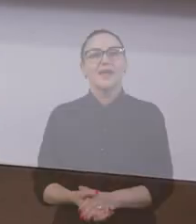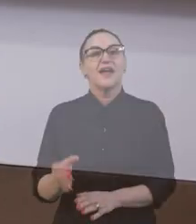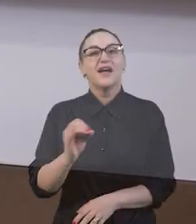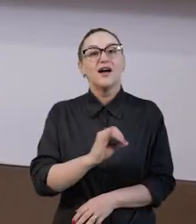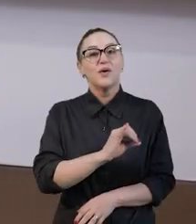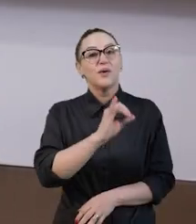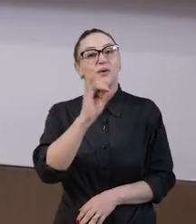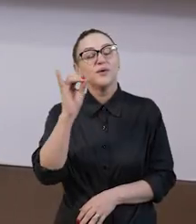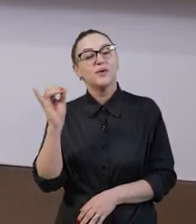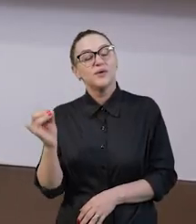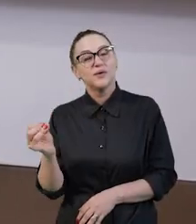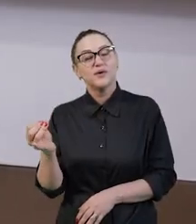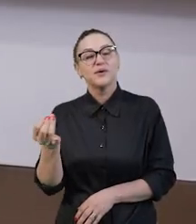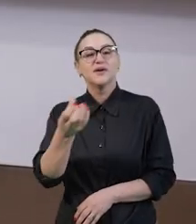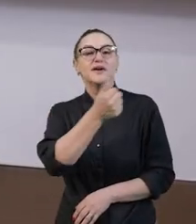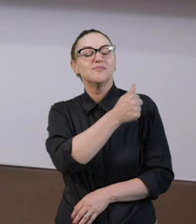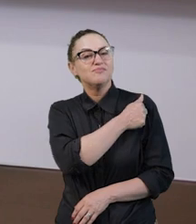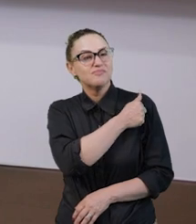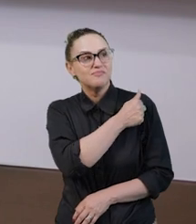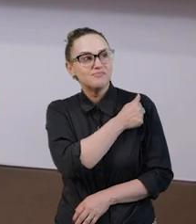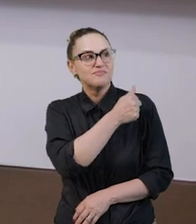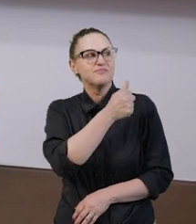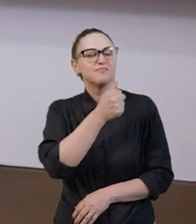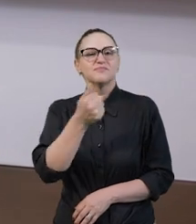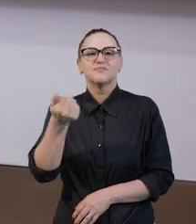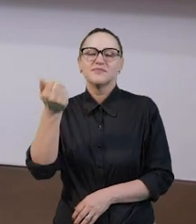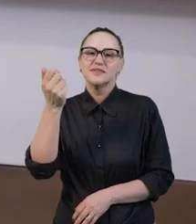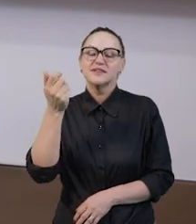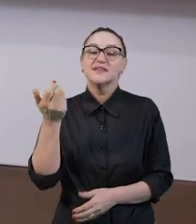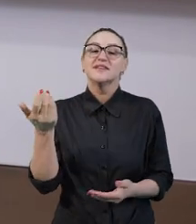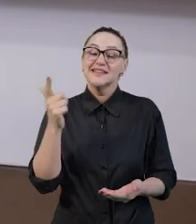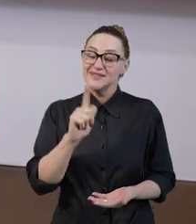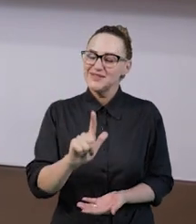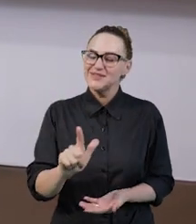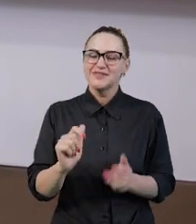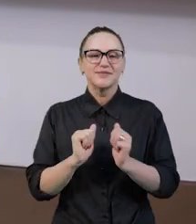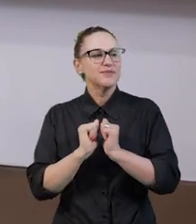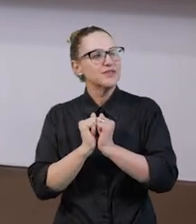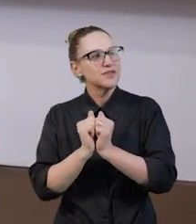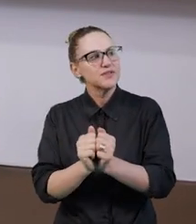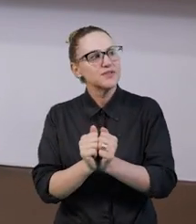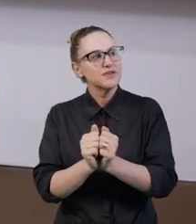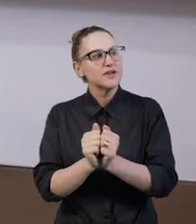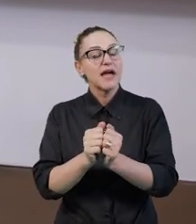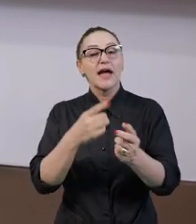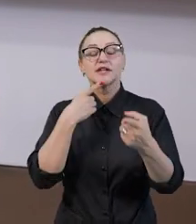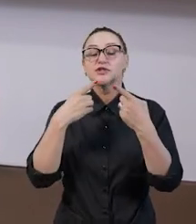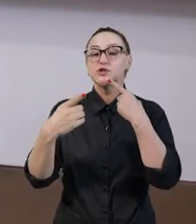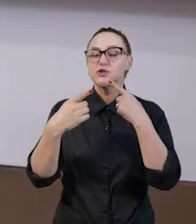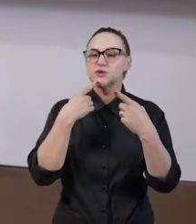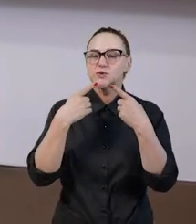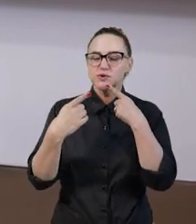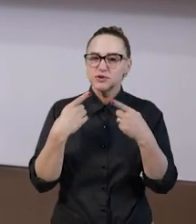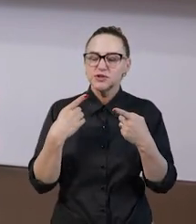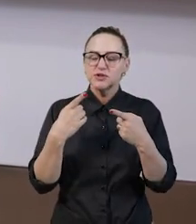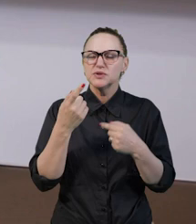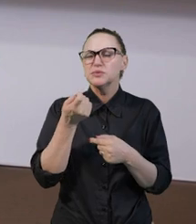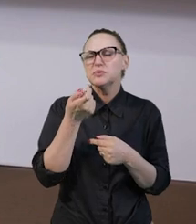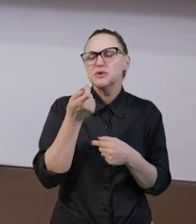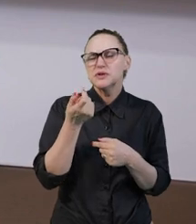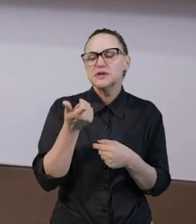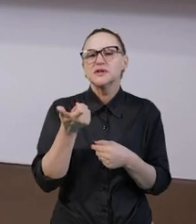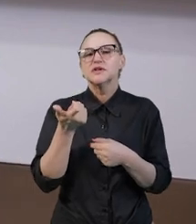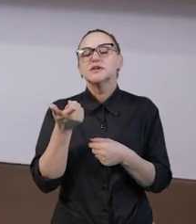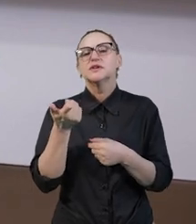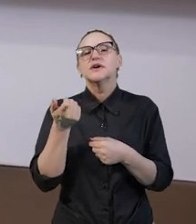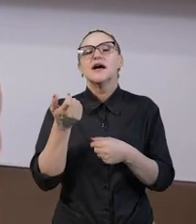Olá alunos e alunos novamente estou com vocês para discutir um pouquinho sobre a disciplina escola currículo e